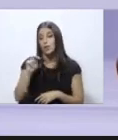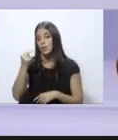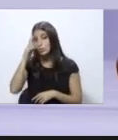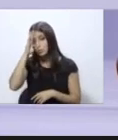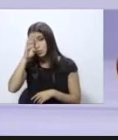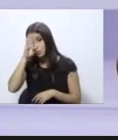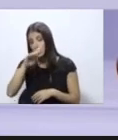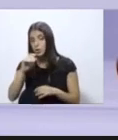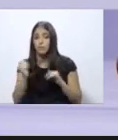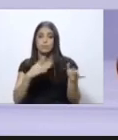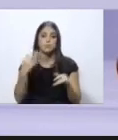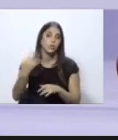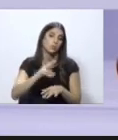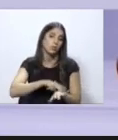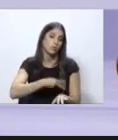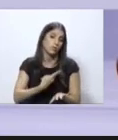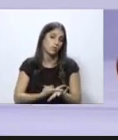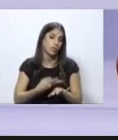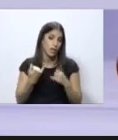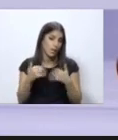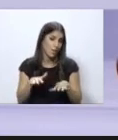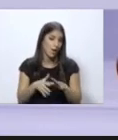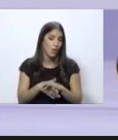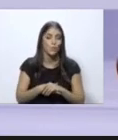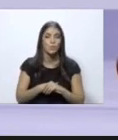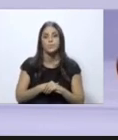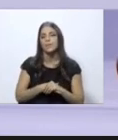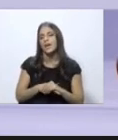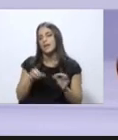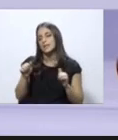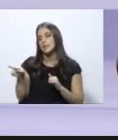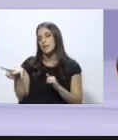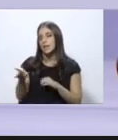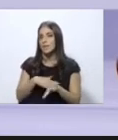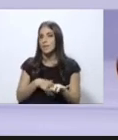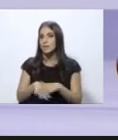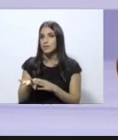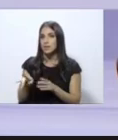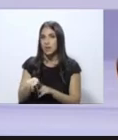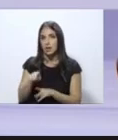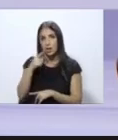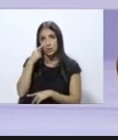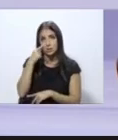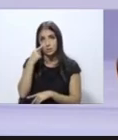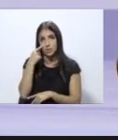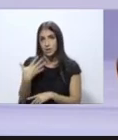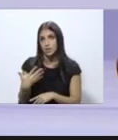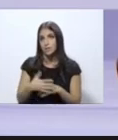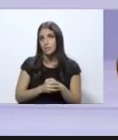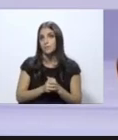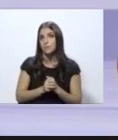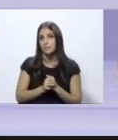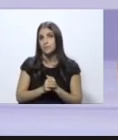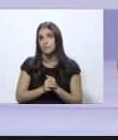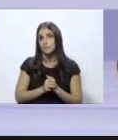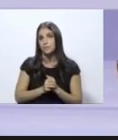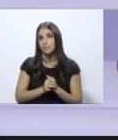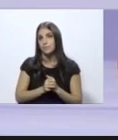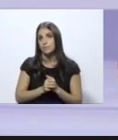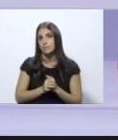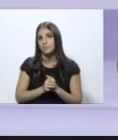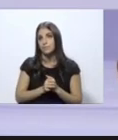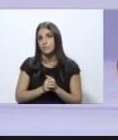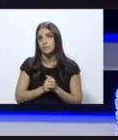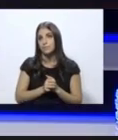coisa extraordinária. Mas não estão a fazer lá uma espécie de plenário de expertos, não. Parece que é isso.